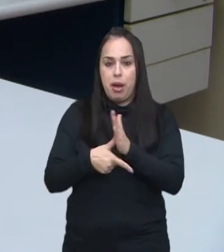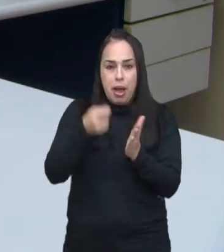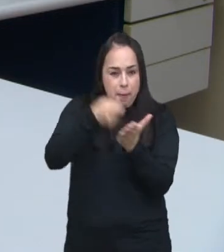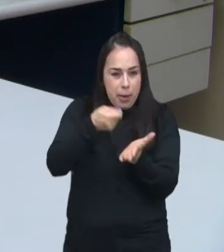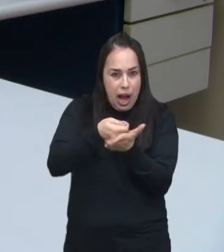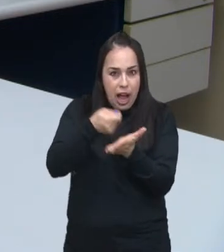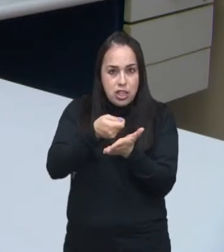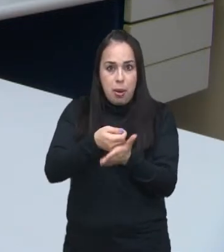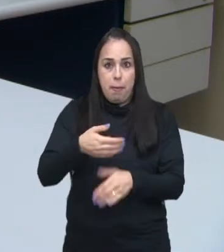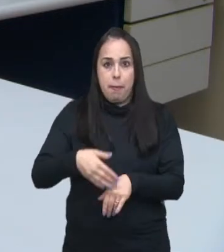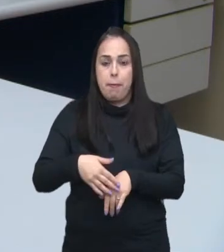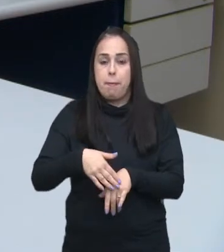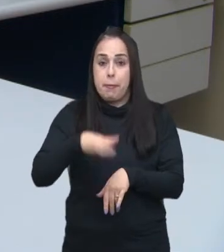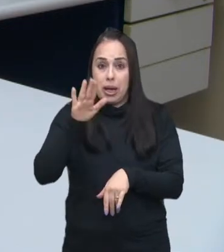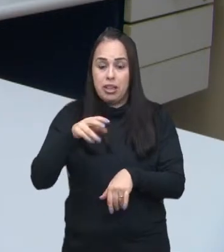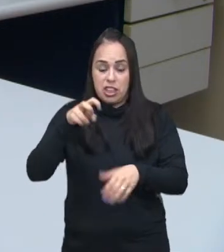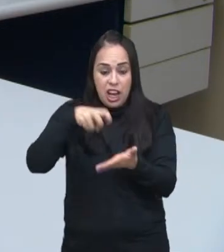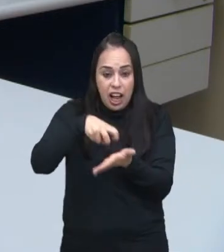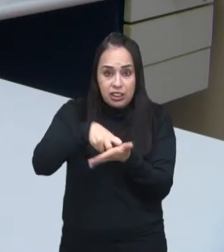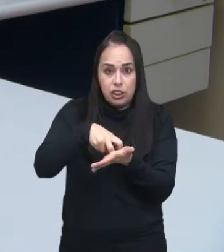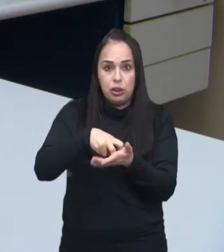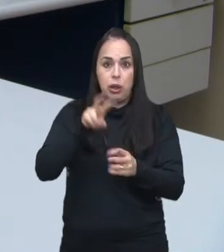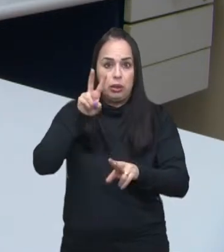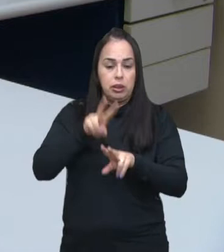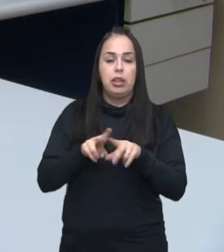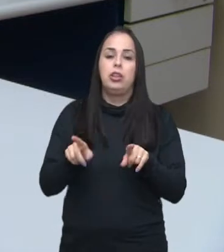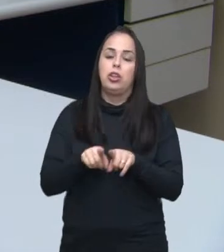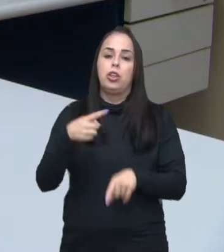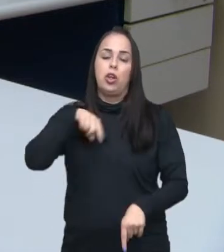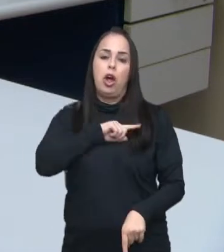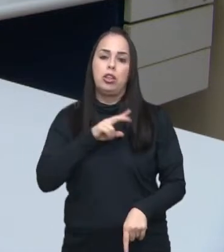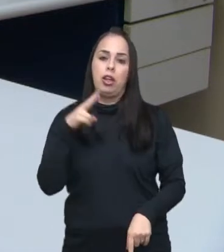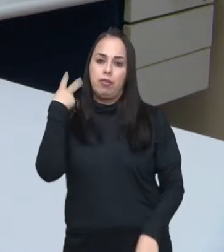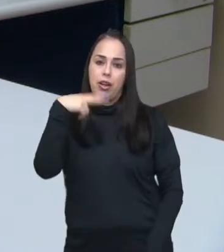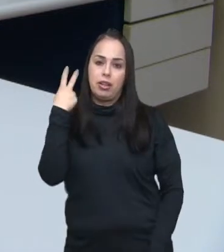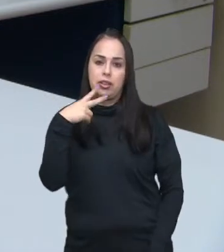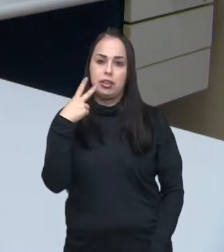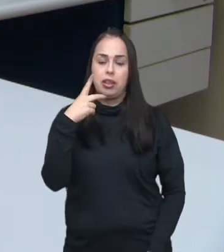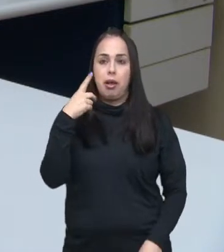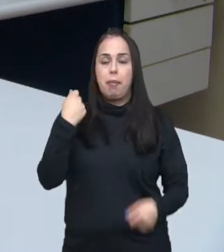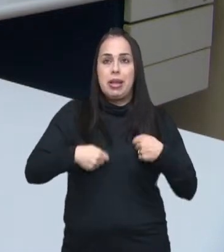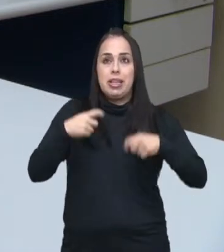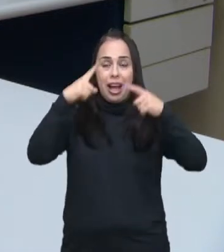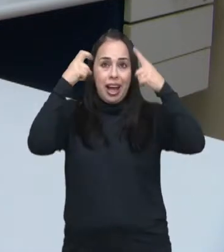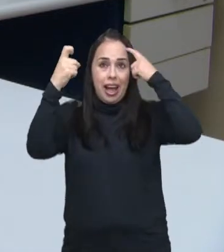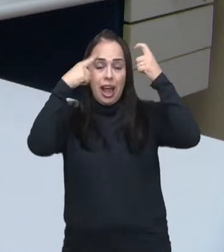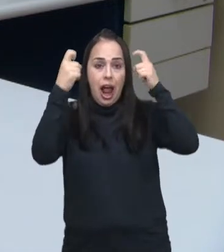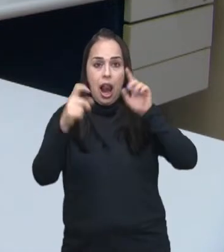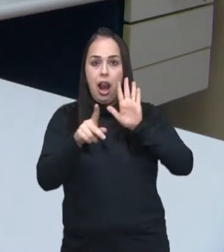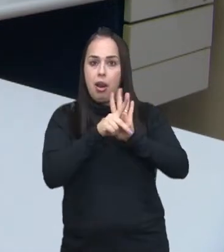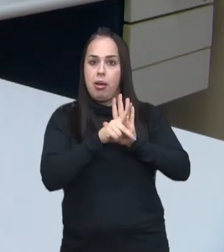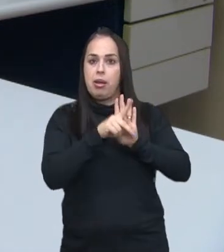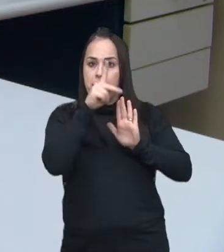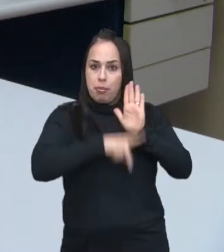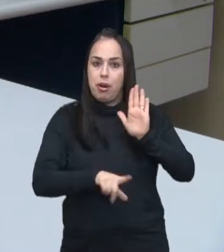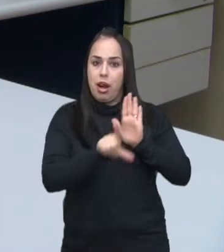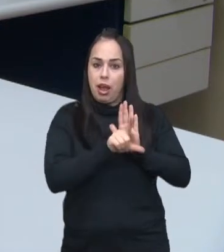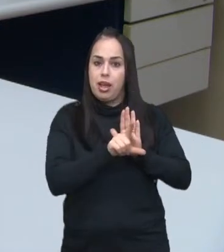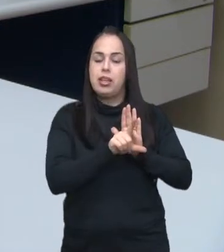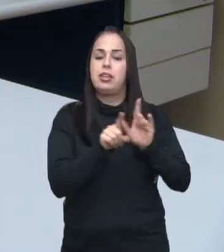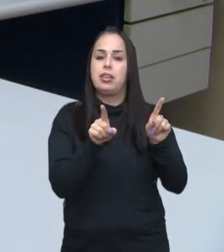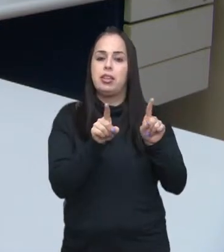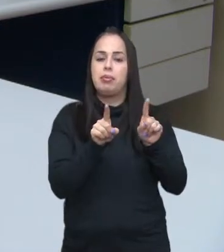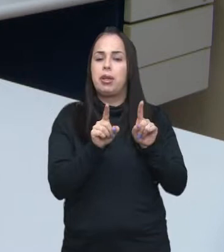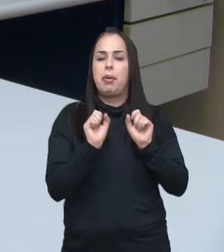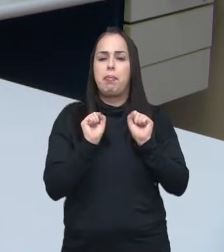mais severas para essas pessoas. Então, cabe até o legislador, né, a gente como vereador, ter ideias de criar leis